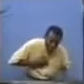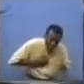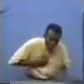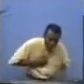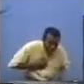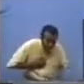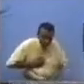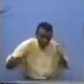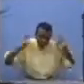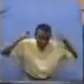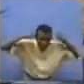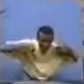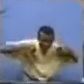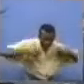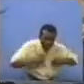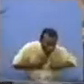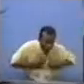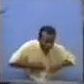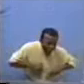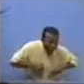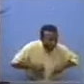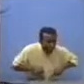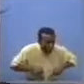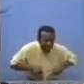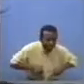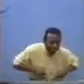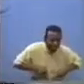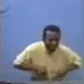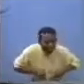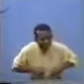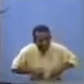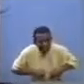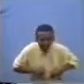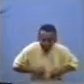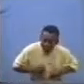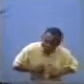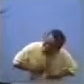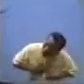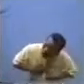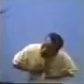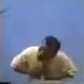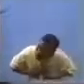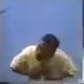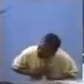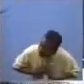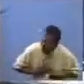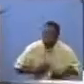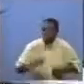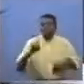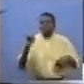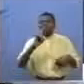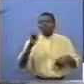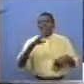toda comprometida. Andava desse jeito, sim. Levantava a cabecinha. Não conseguia falar direito.